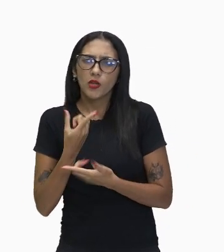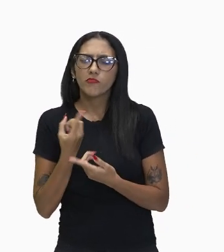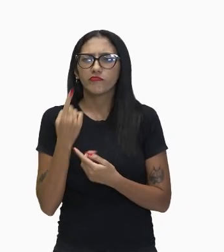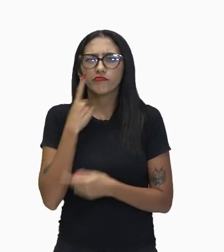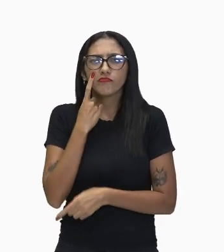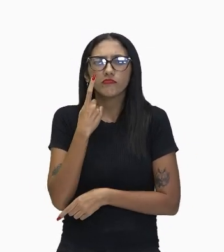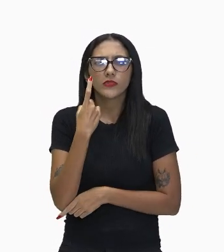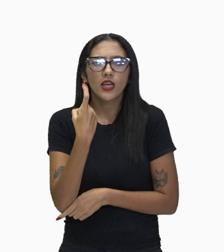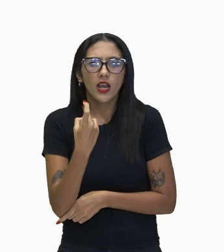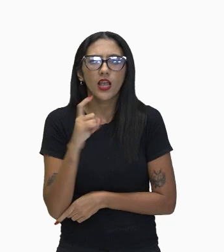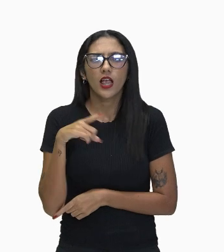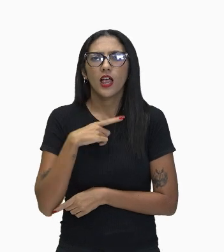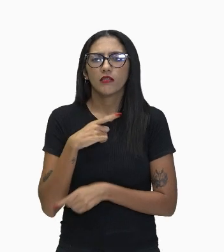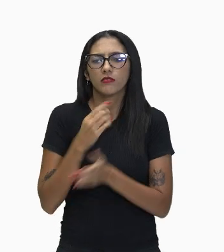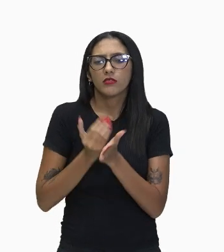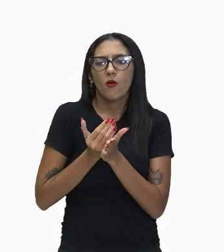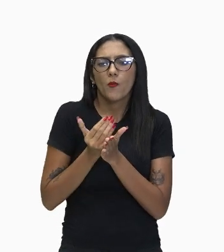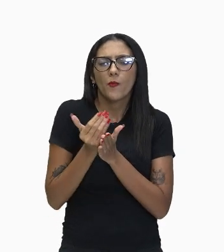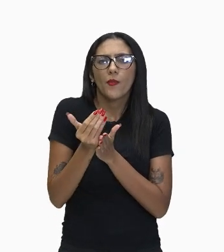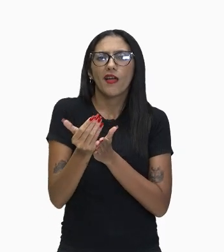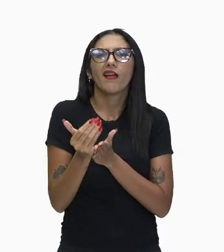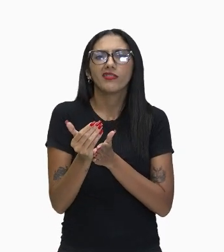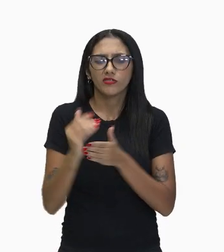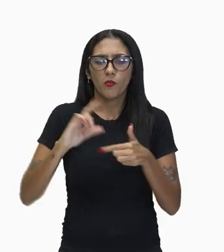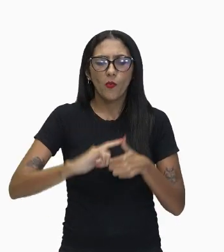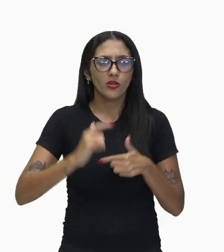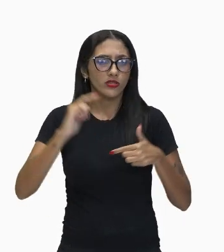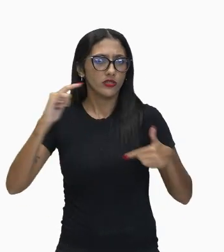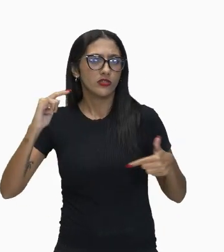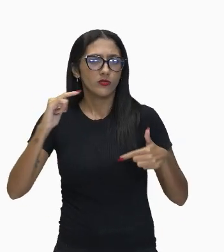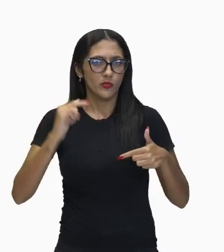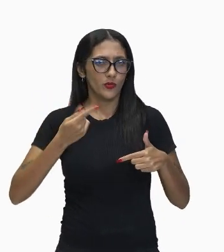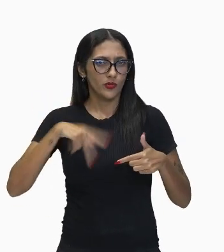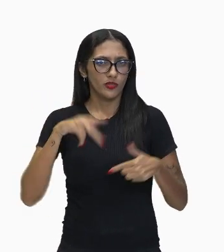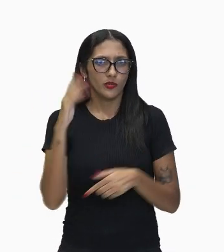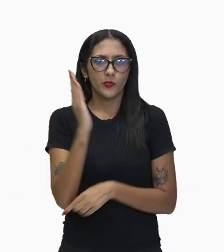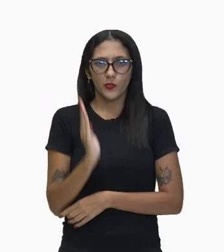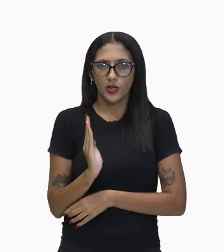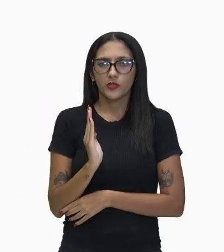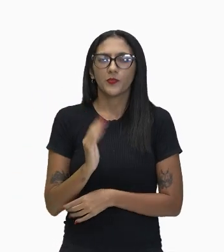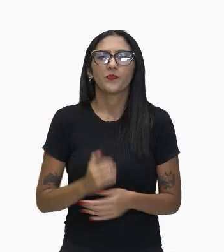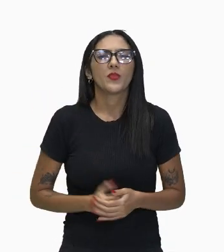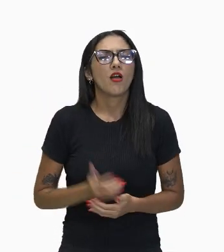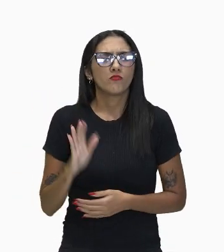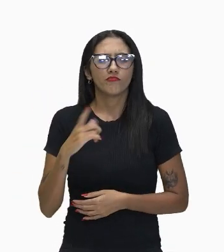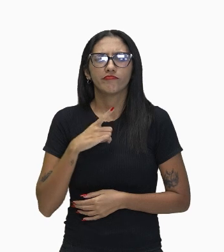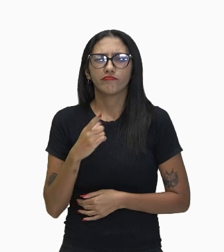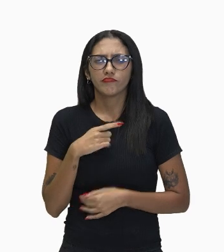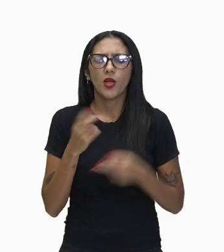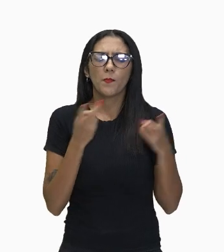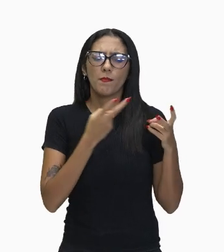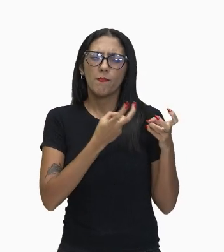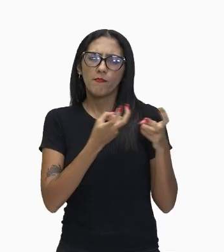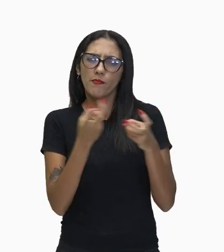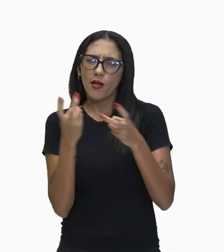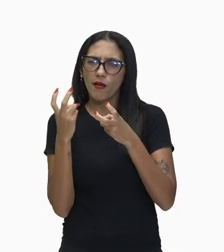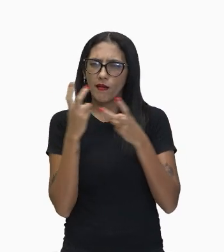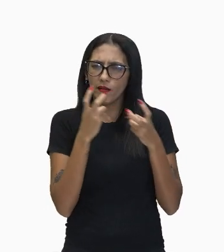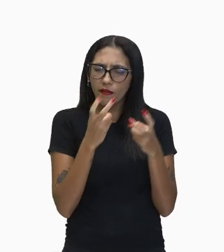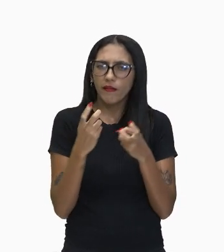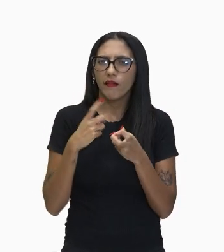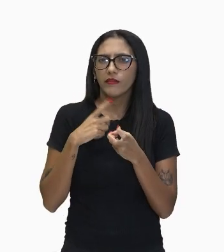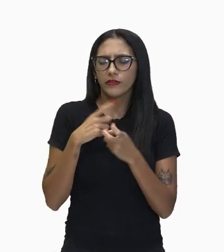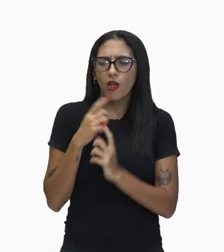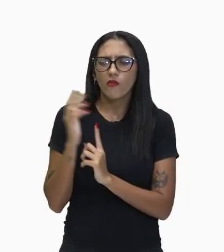didaticamente, se marca o início do modernismo no Brasil. Nós já percebemos que as tendências e os